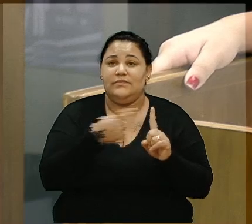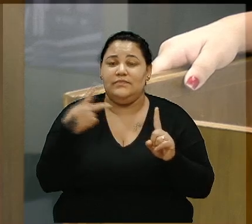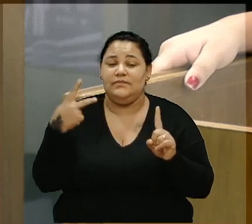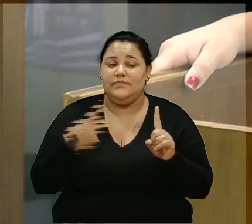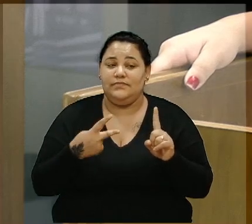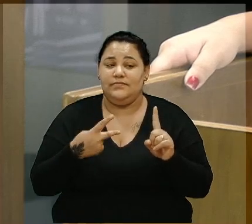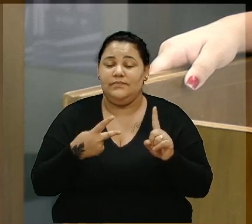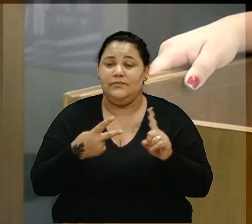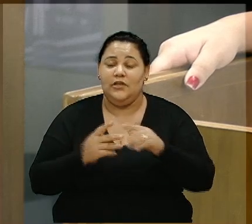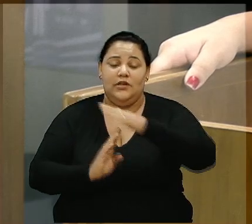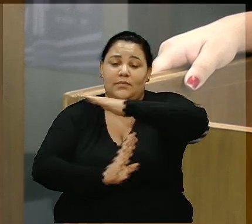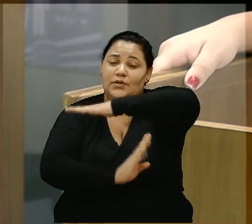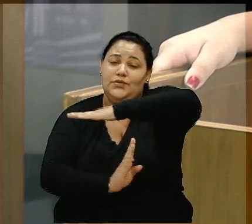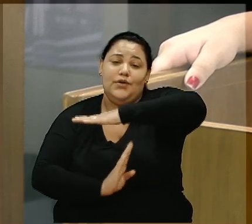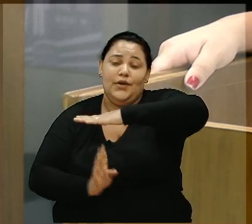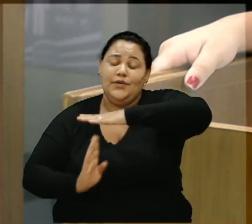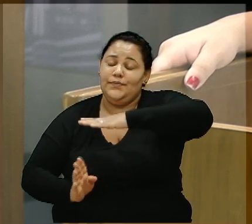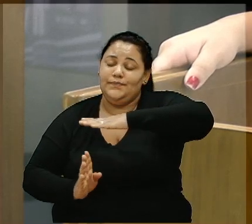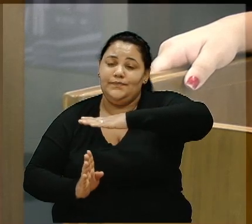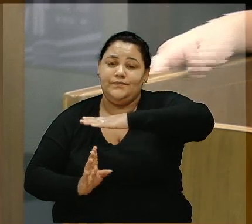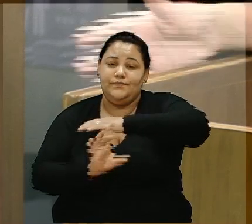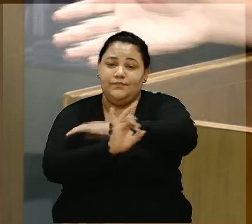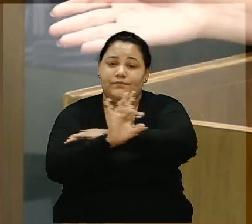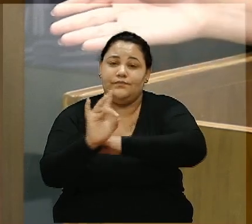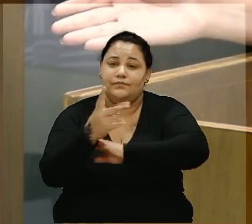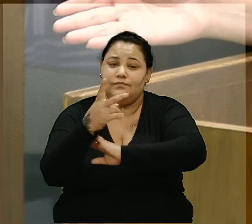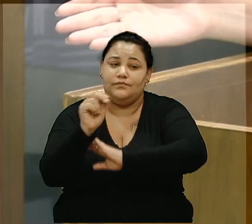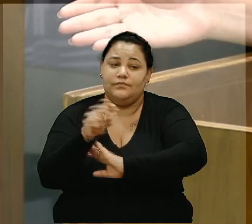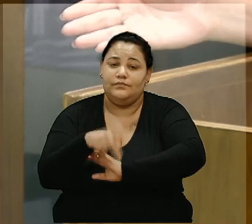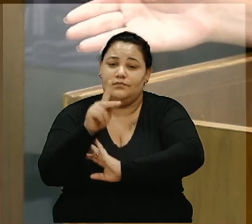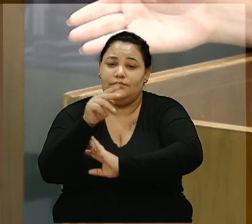dar um pedágio para nós a cada 20 quilômetros.